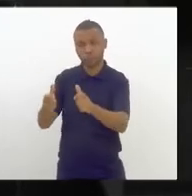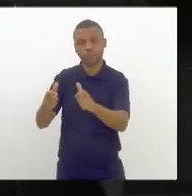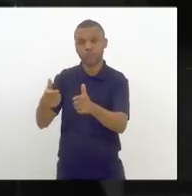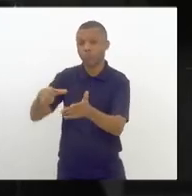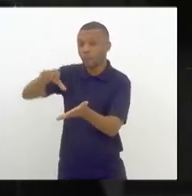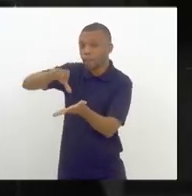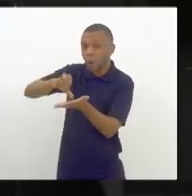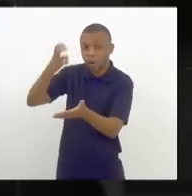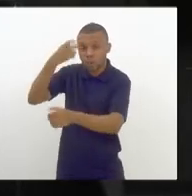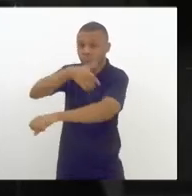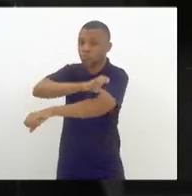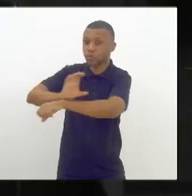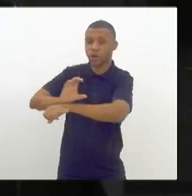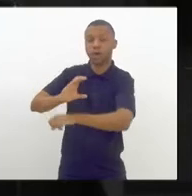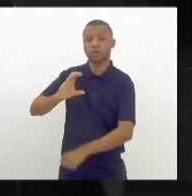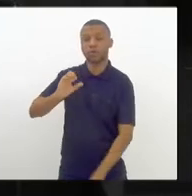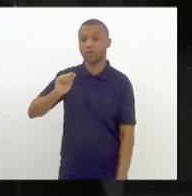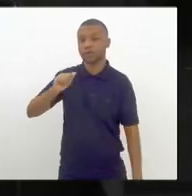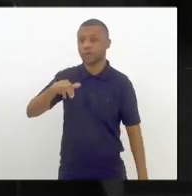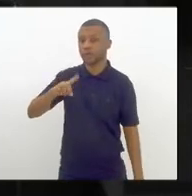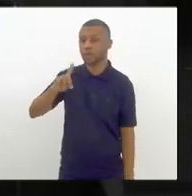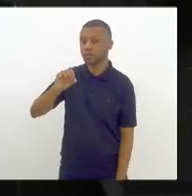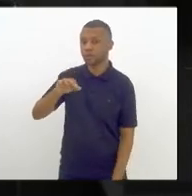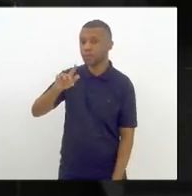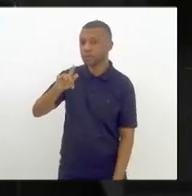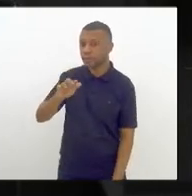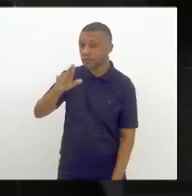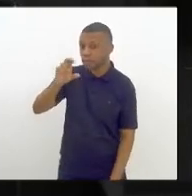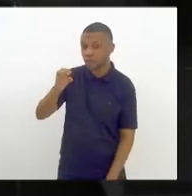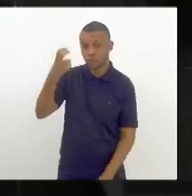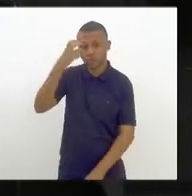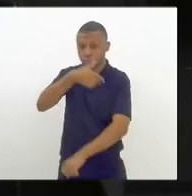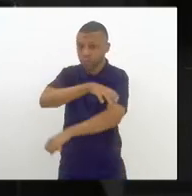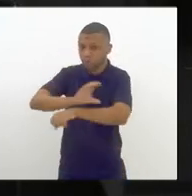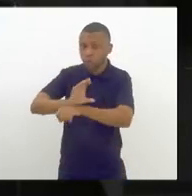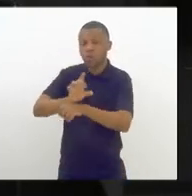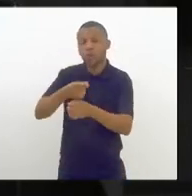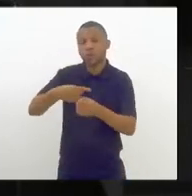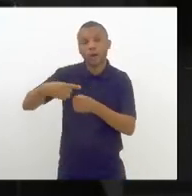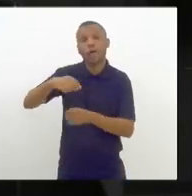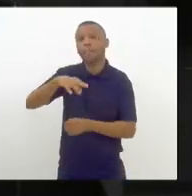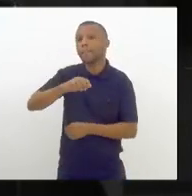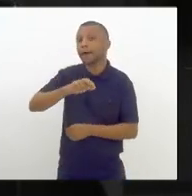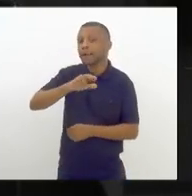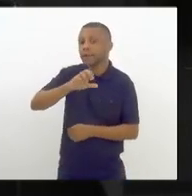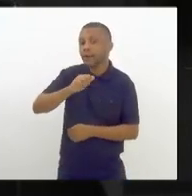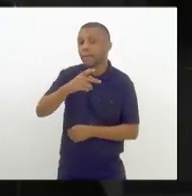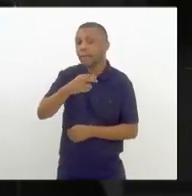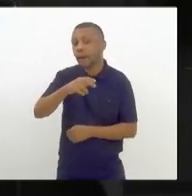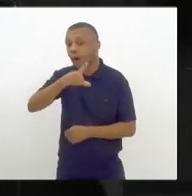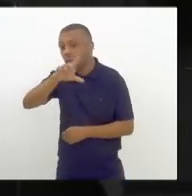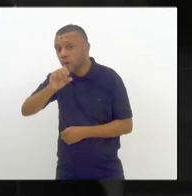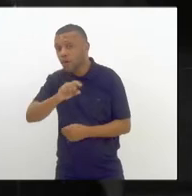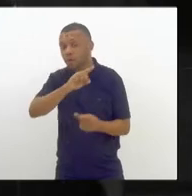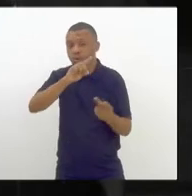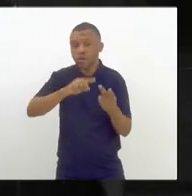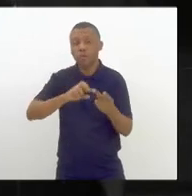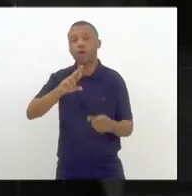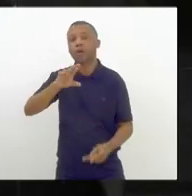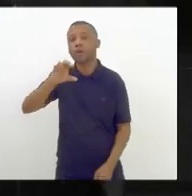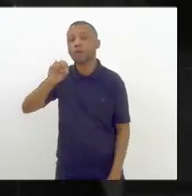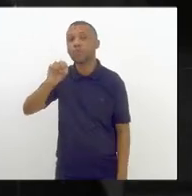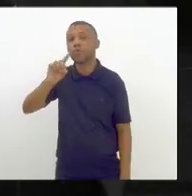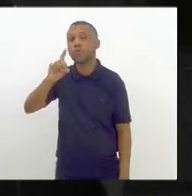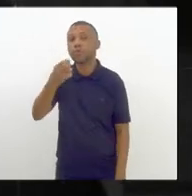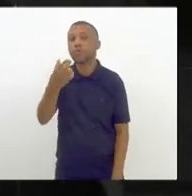polo cultural é um ponto de cultura importante em Niterói Ali no bairro de Maria Paula entre Maria Paula e o Rio do Ouro portanto